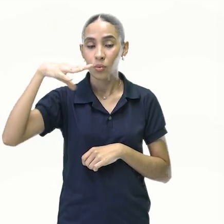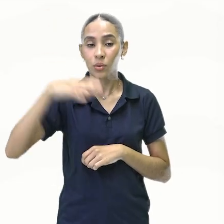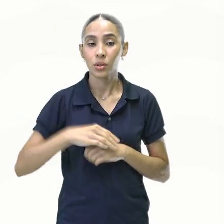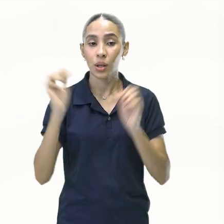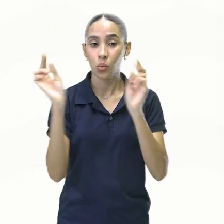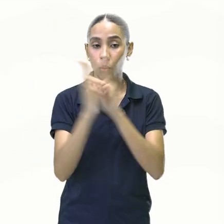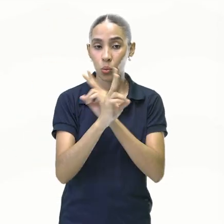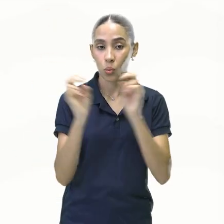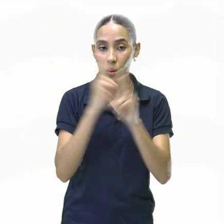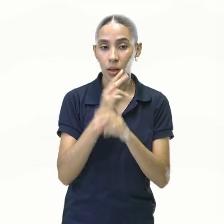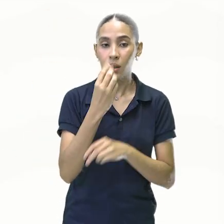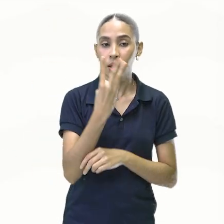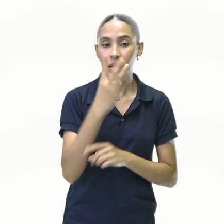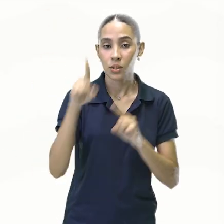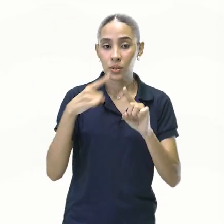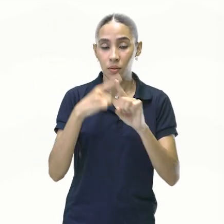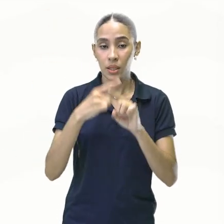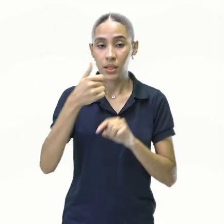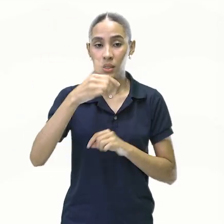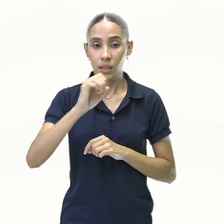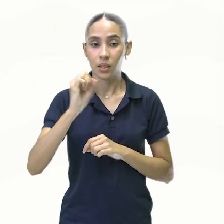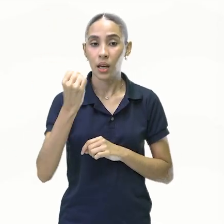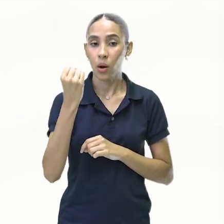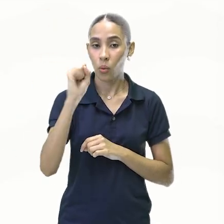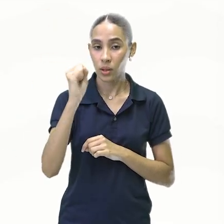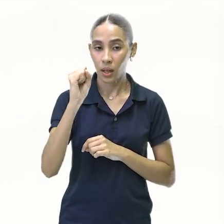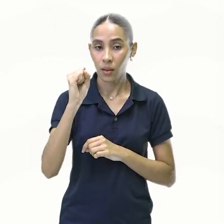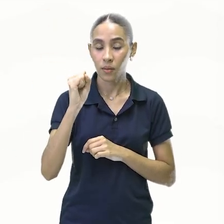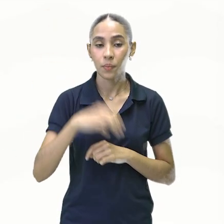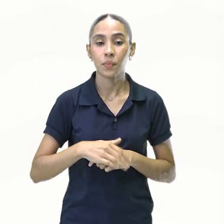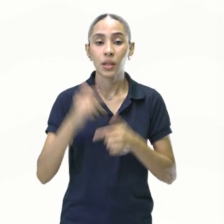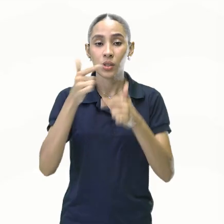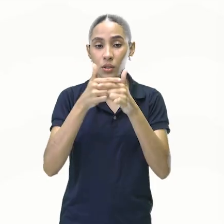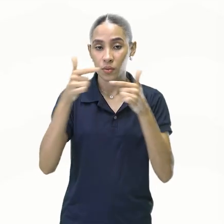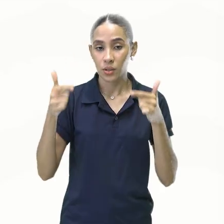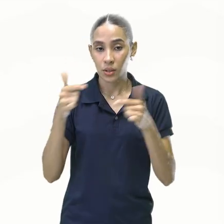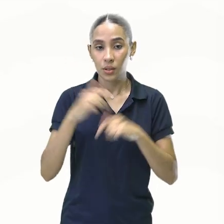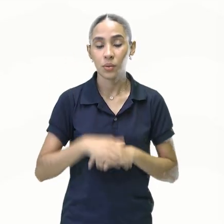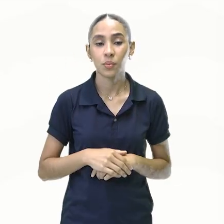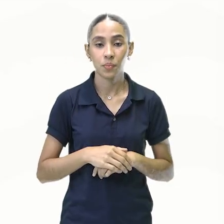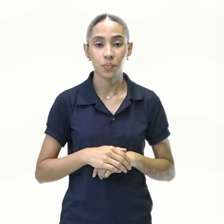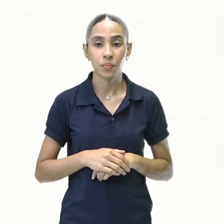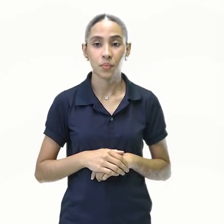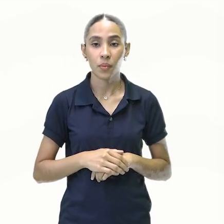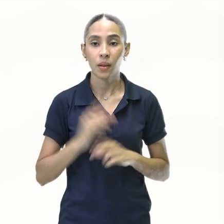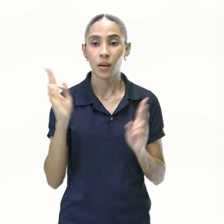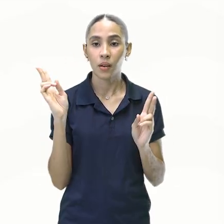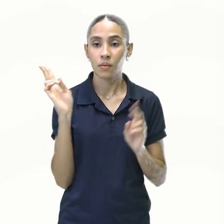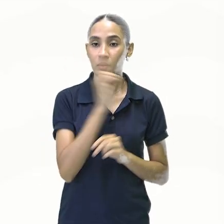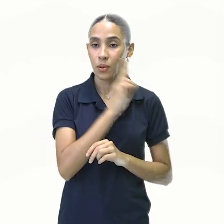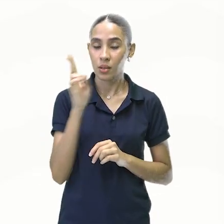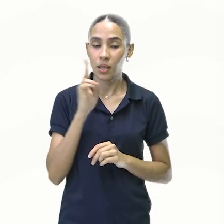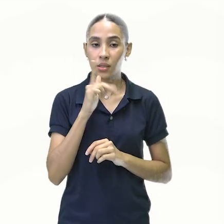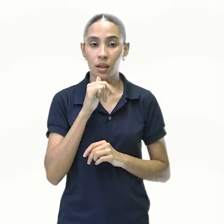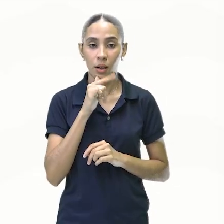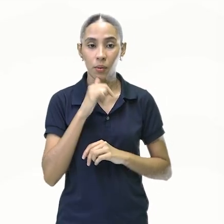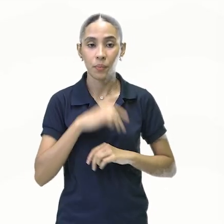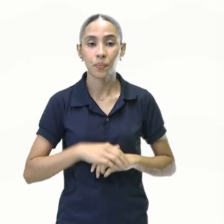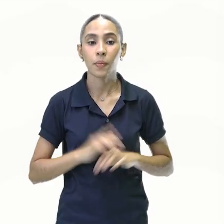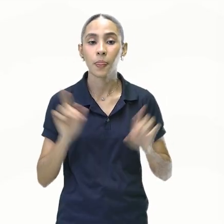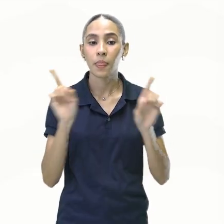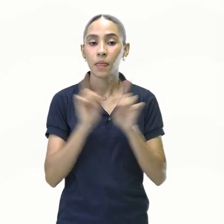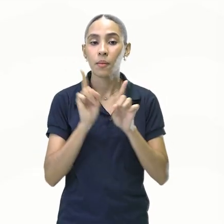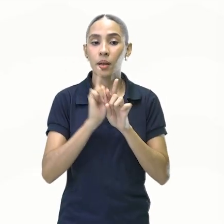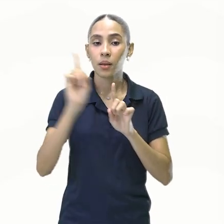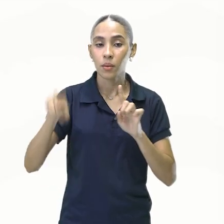ar, que é 3 vezes 10 à oitava, está aqui, e a variável aqui, o que a gente vai encontrar, velocidade na água. A gente multiplica